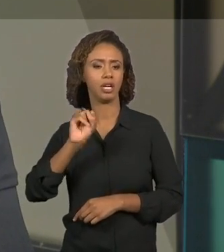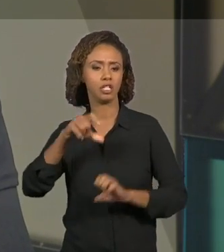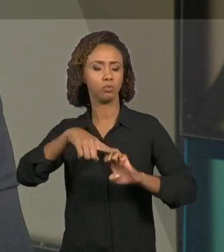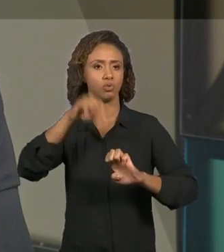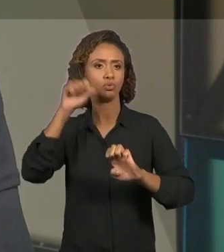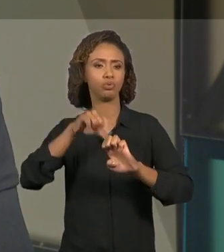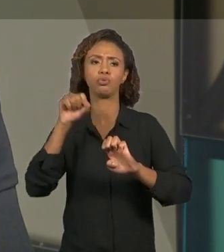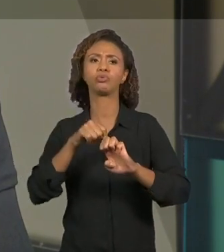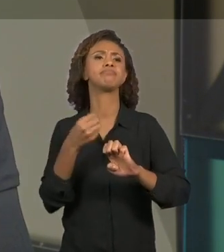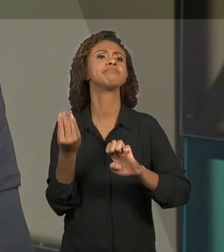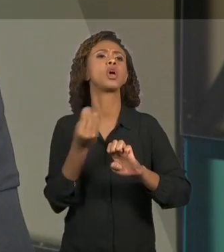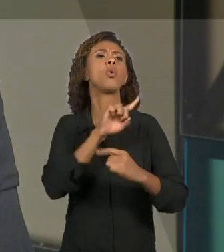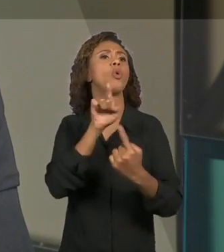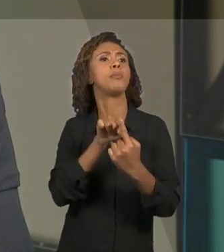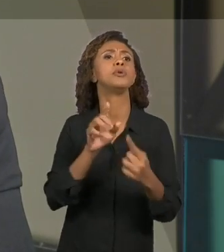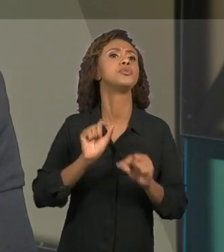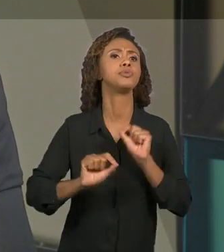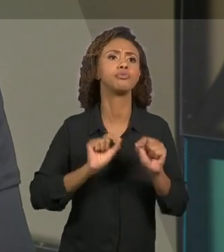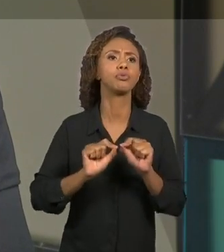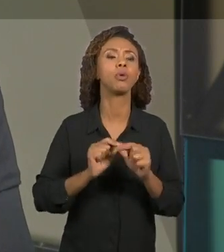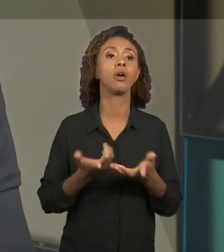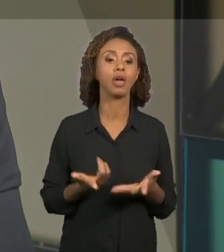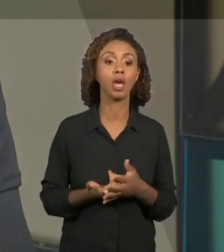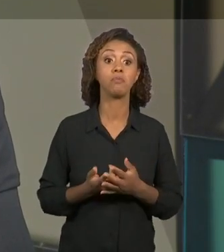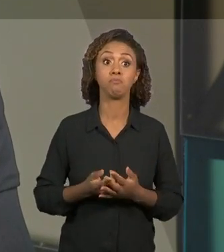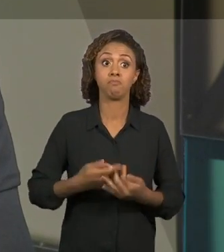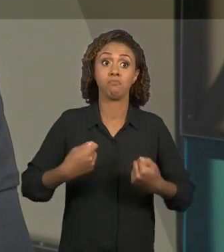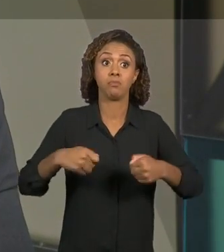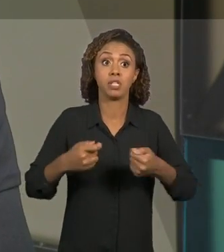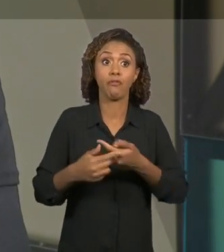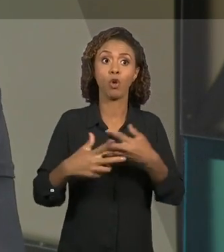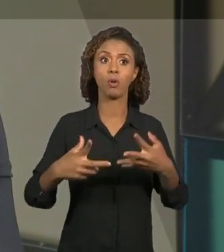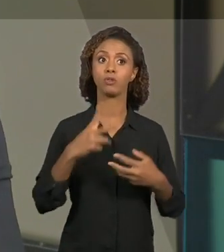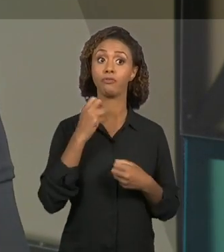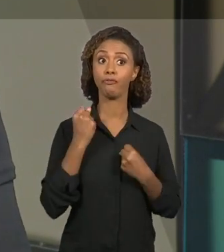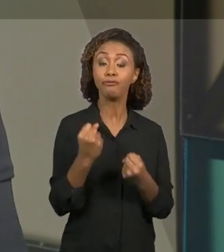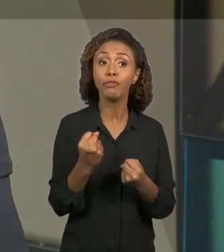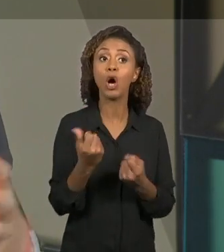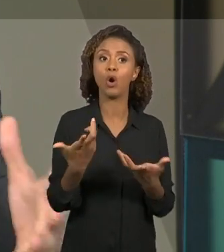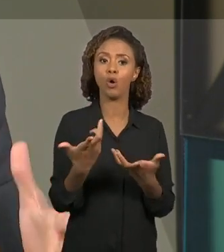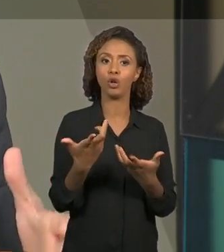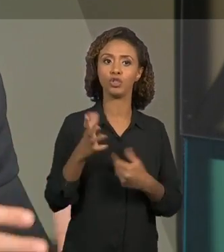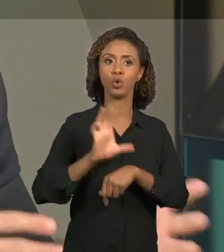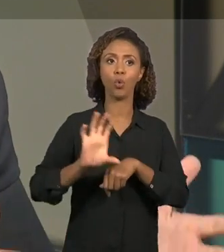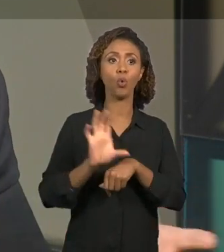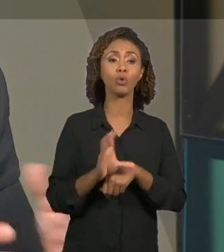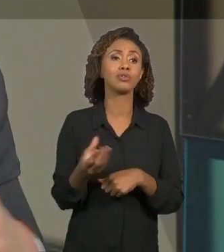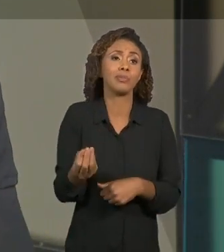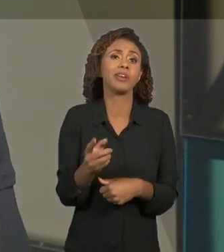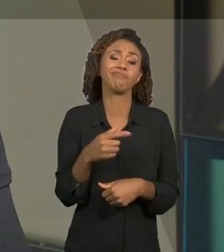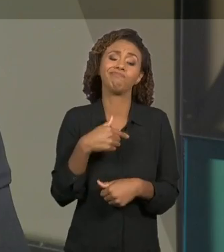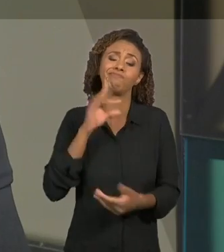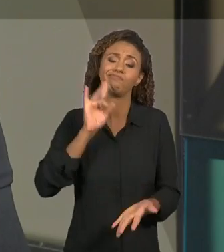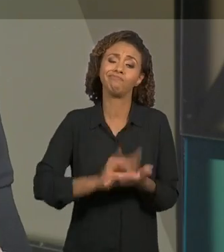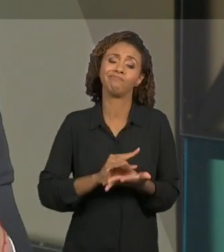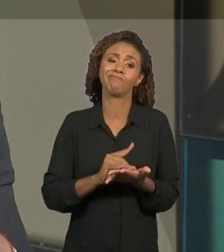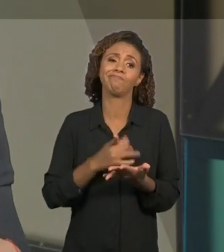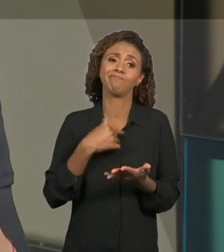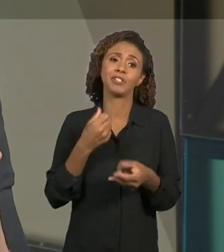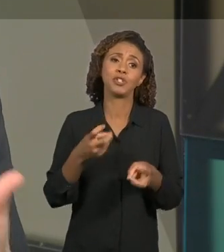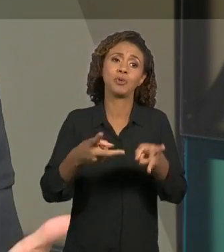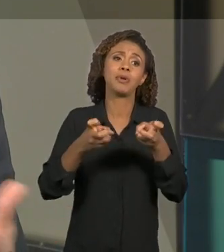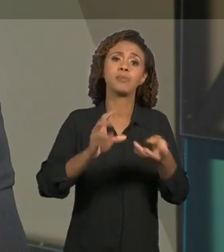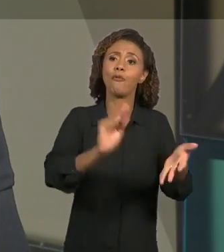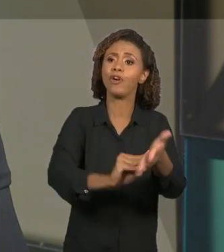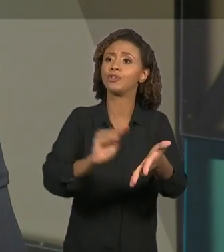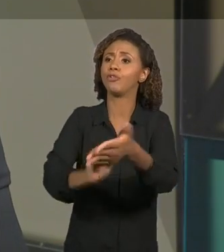essas diretrizes né de buscar alguma coisa sólida robusta nessa diretriz porque a gente percebeu que aonde era a